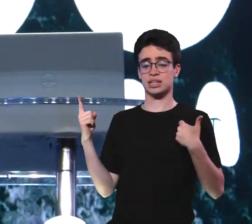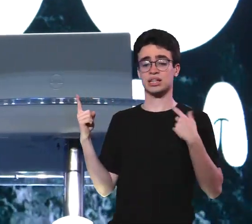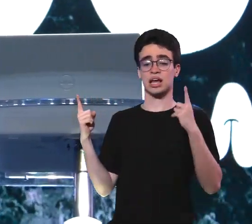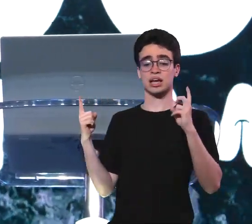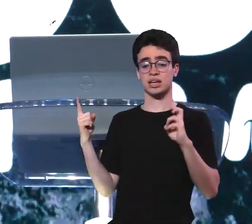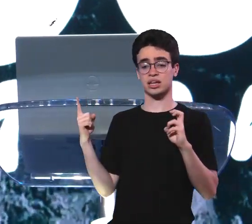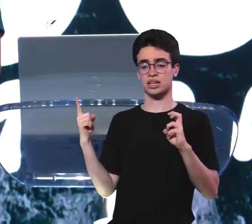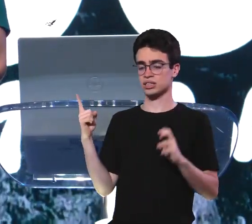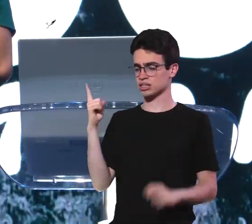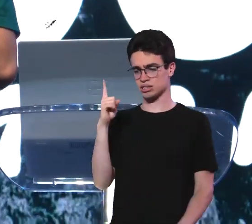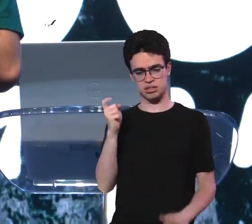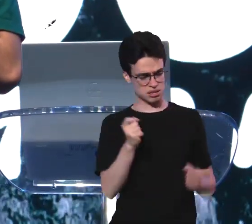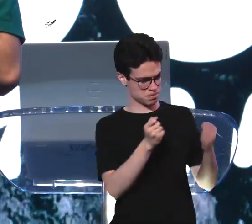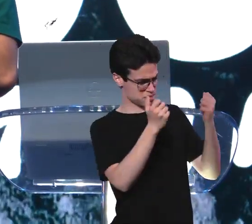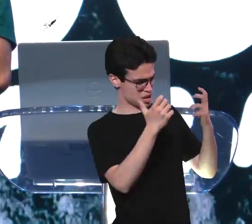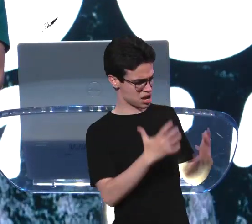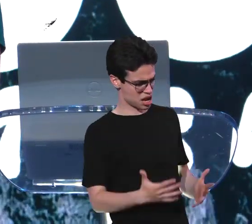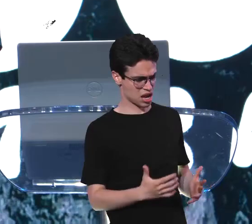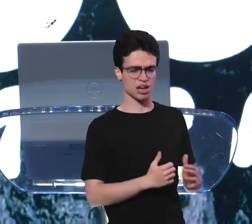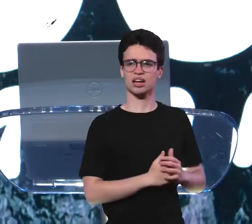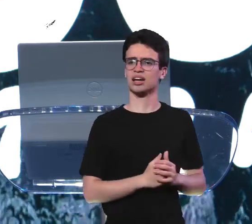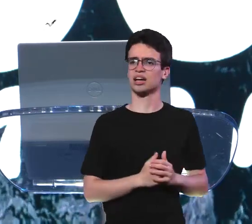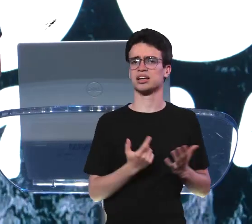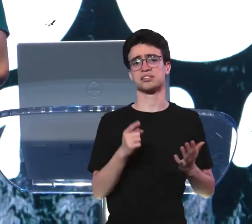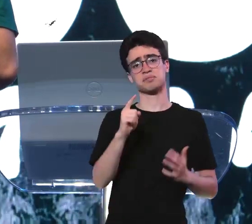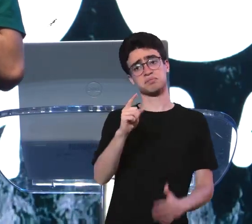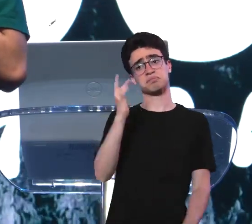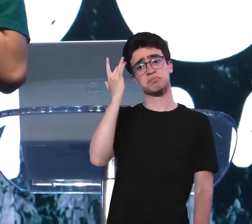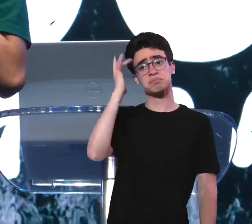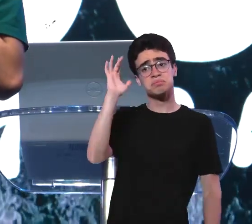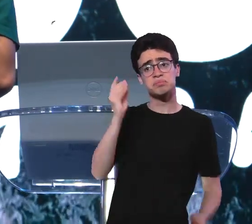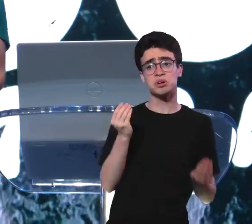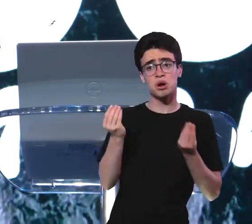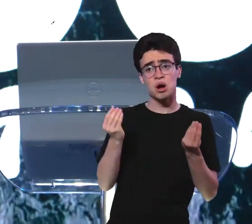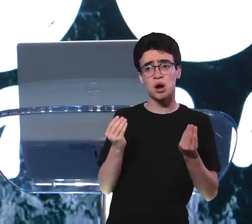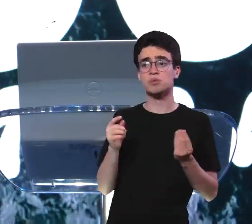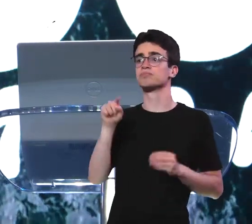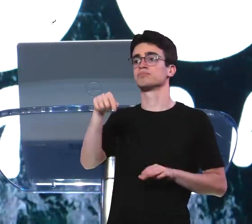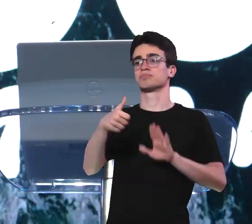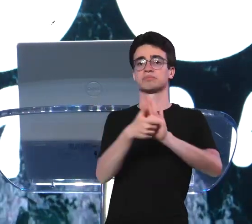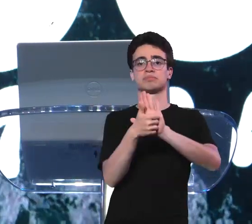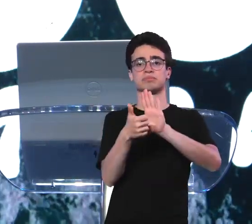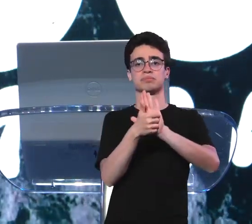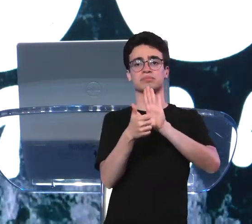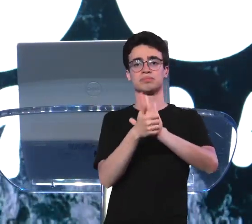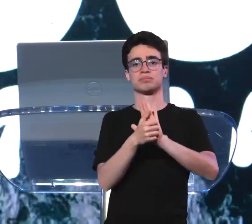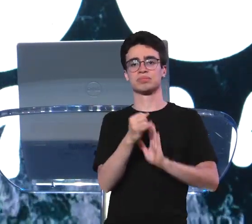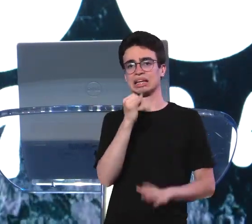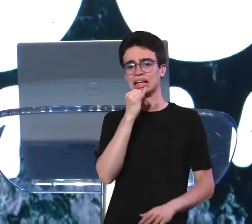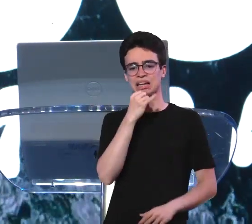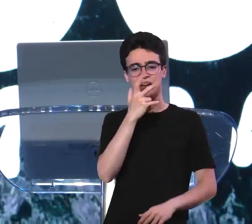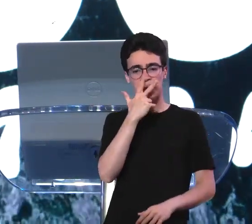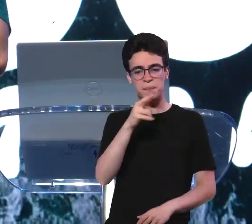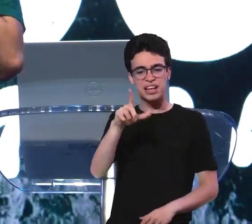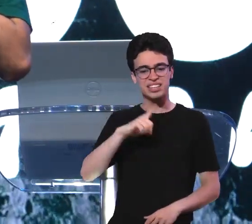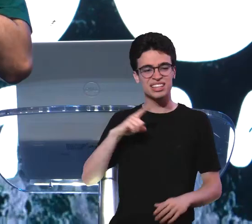uma visão. E eu não sei se você sabe ainda, mas a PIB é meio para-raio de maluquinho assim,